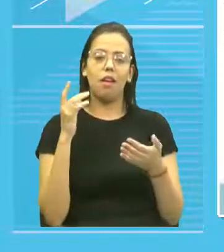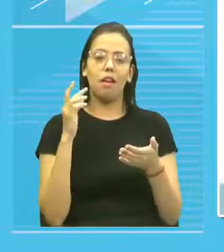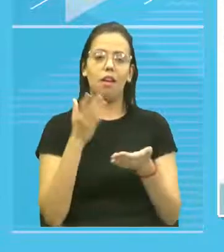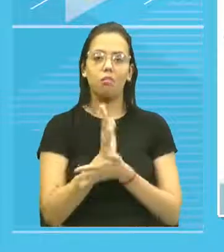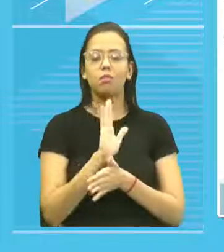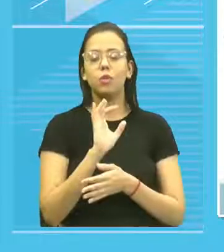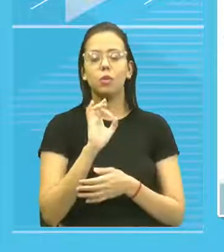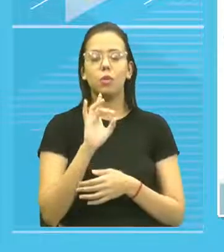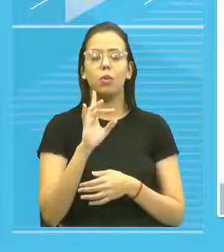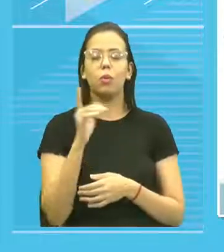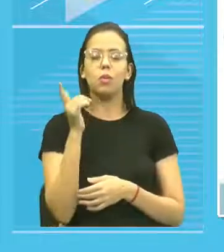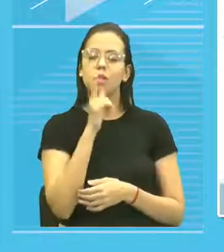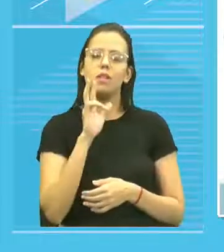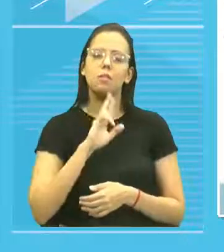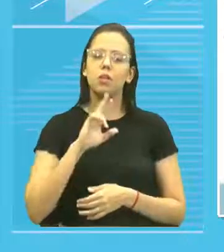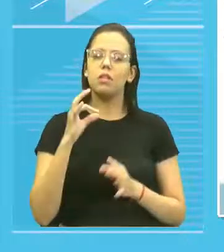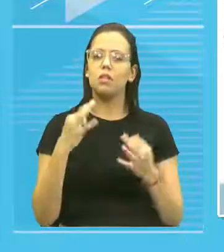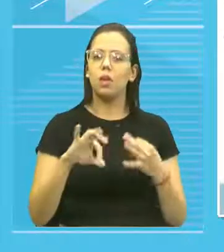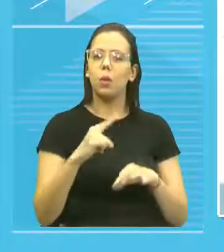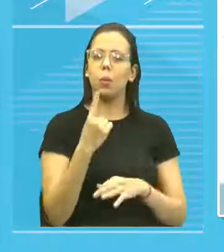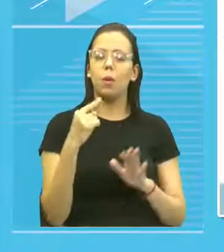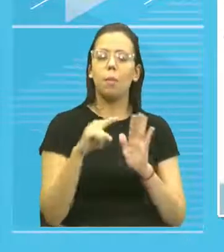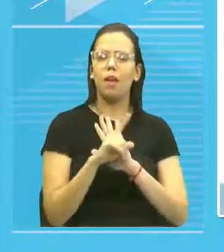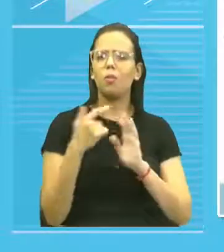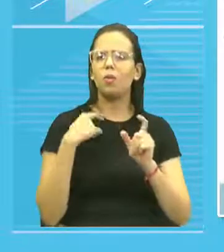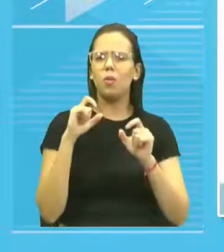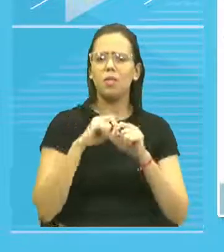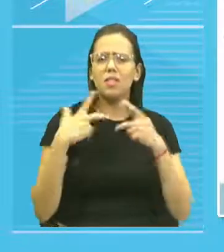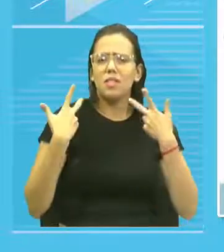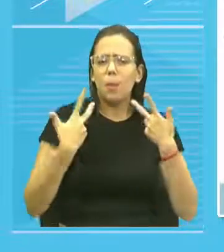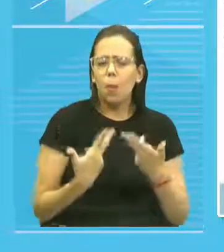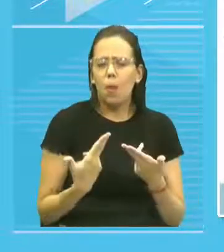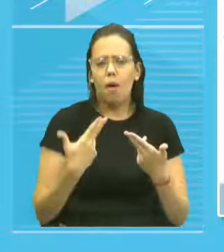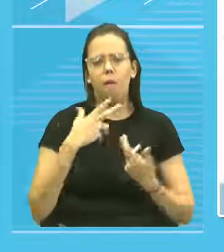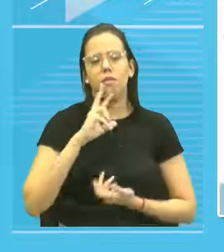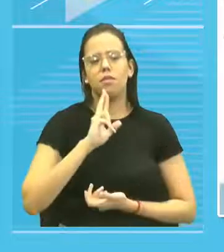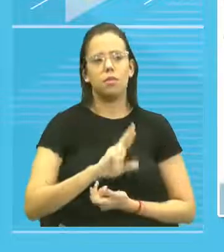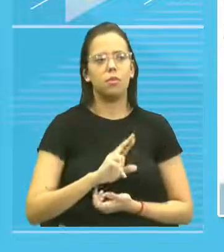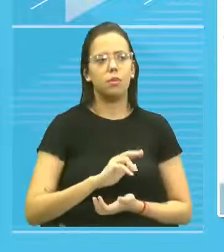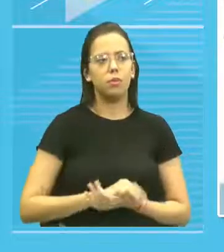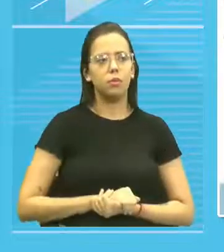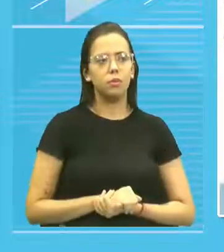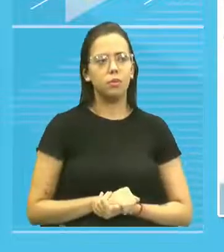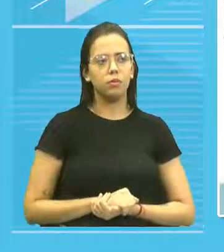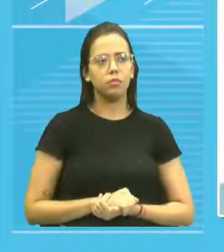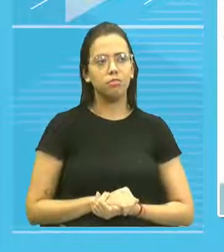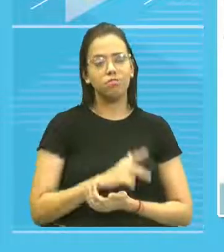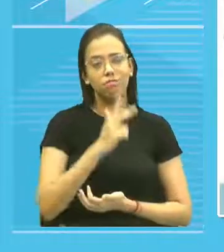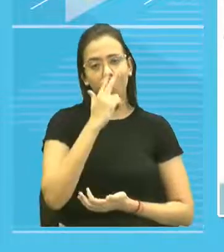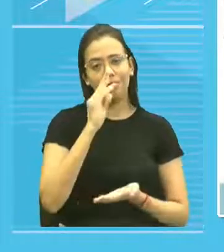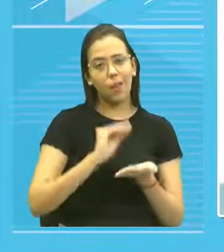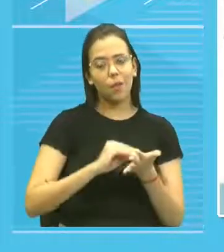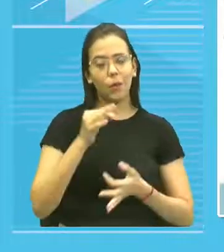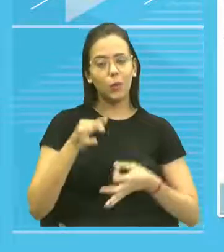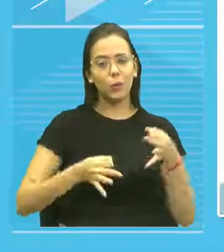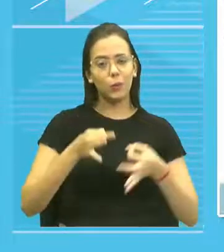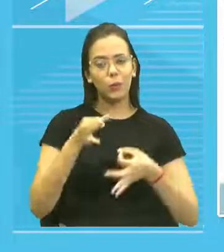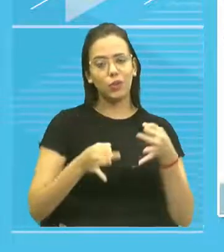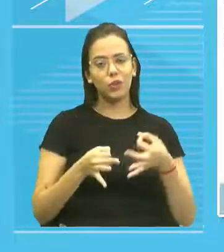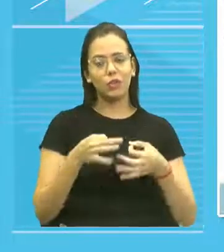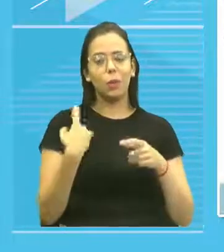eu fiz do mesmo jeito que o elaborador praticamente igual as respostas Foi mesmo injusto